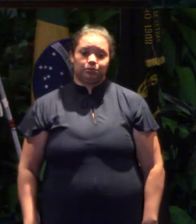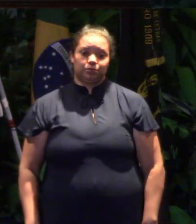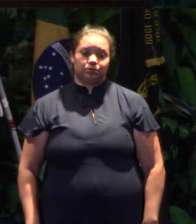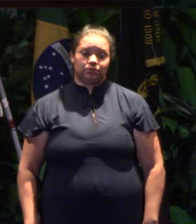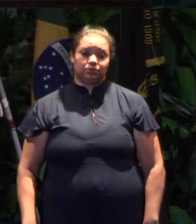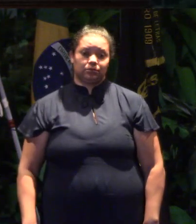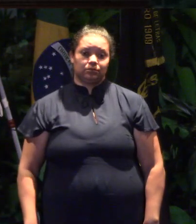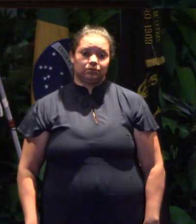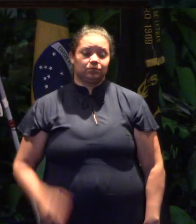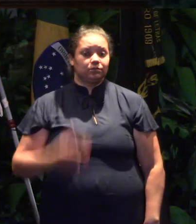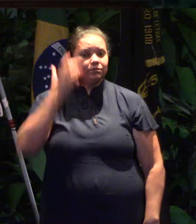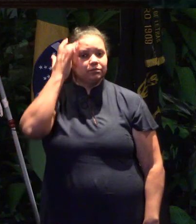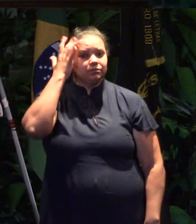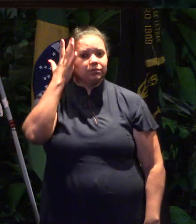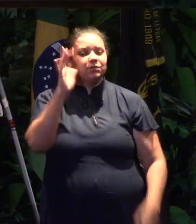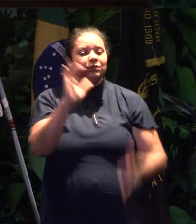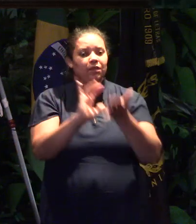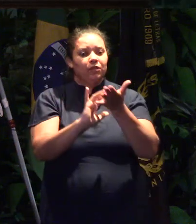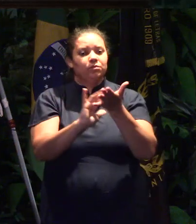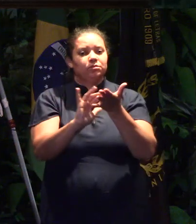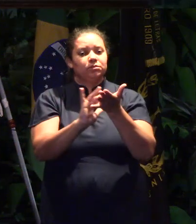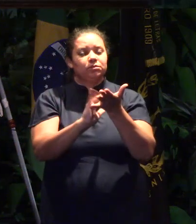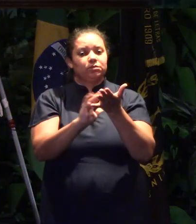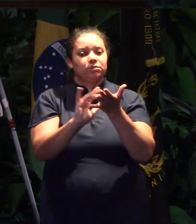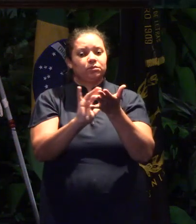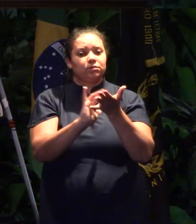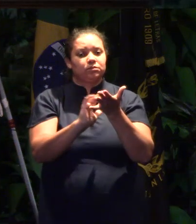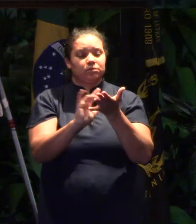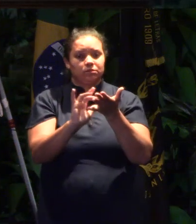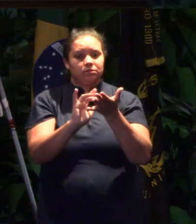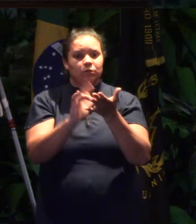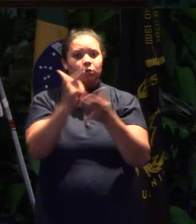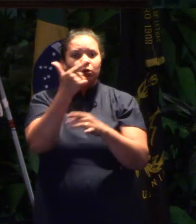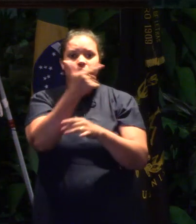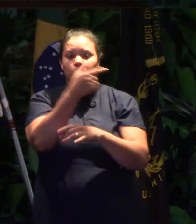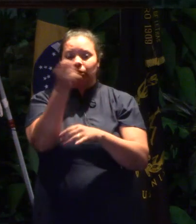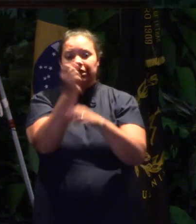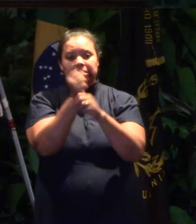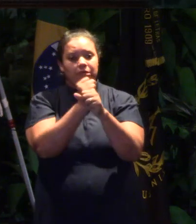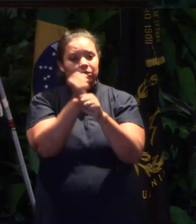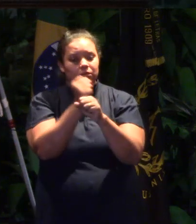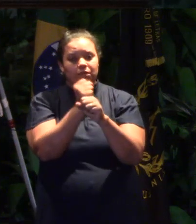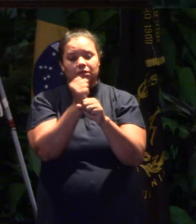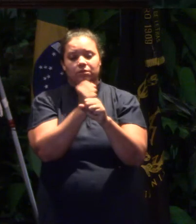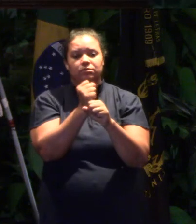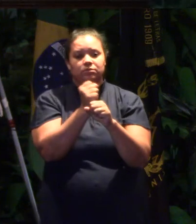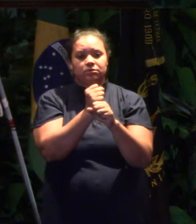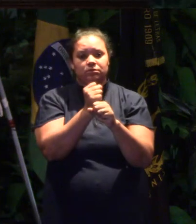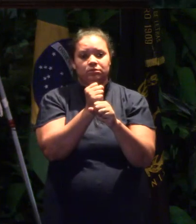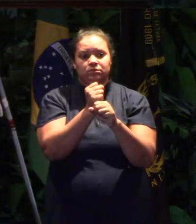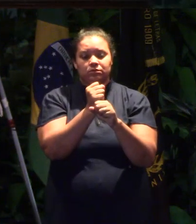o jeito, né, o Braille né, há 200 anos, né,